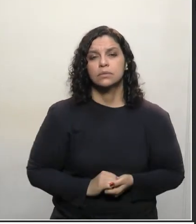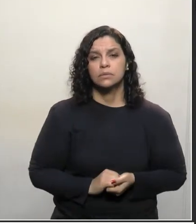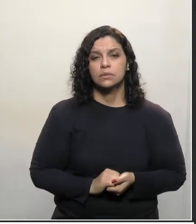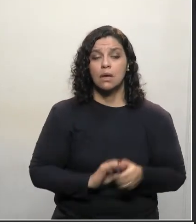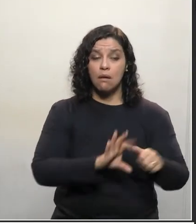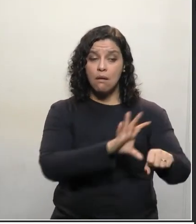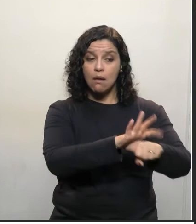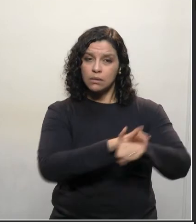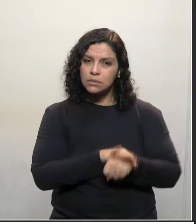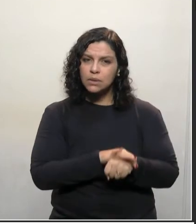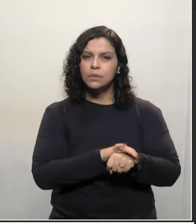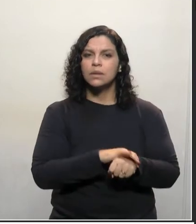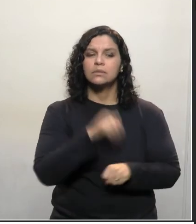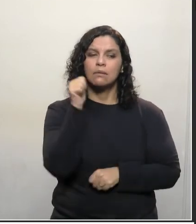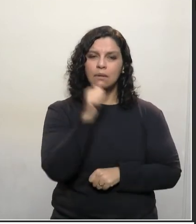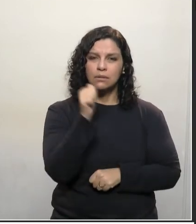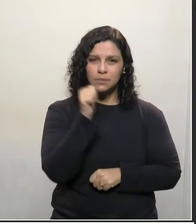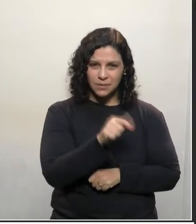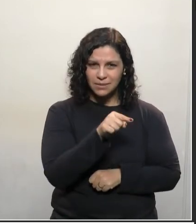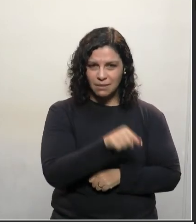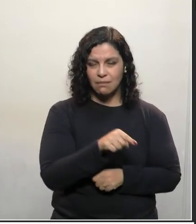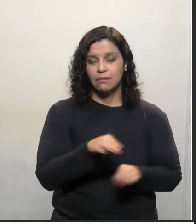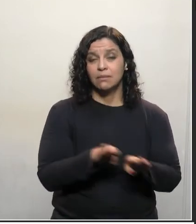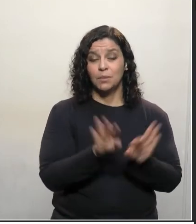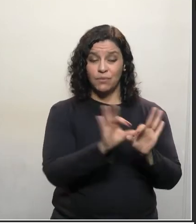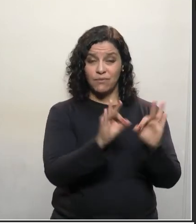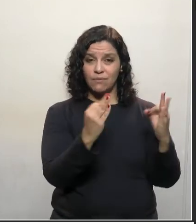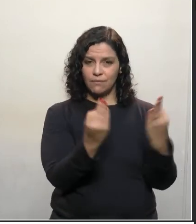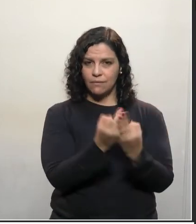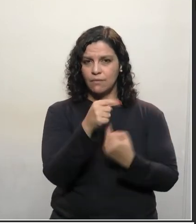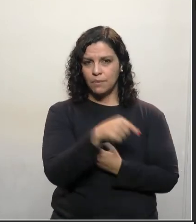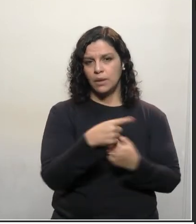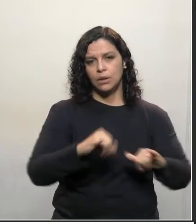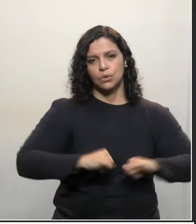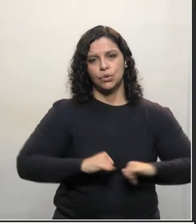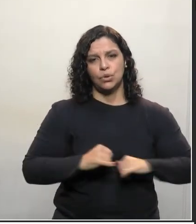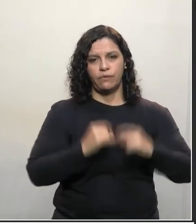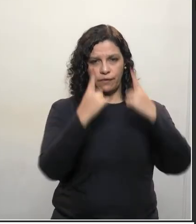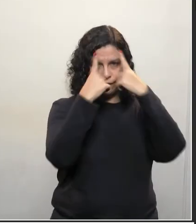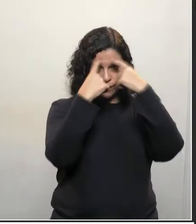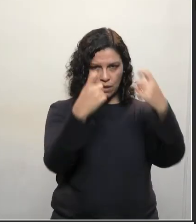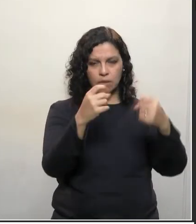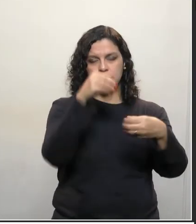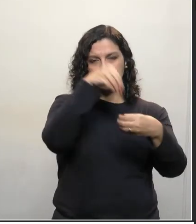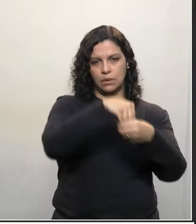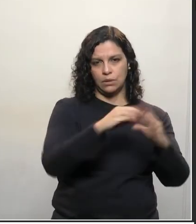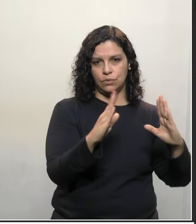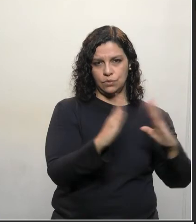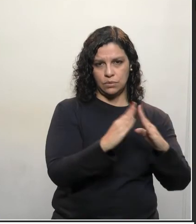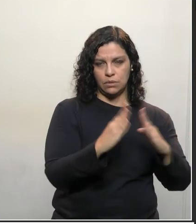da segurança dessas mulheres e dessas famílias que sofrem com a violência